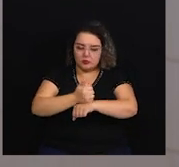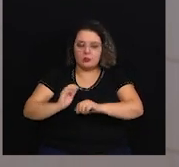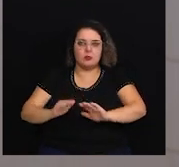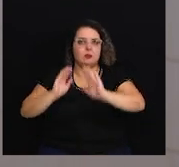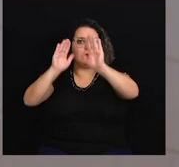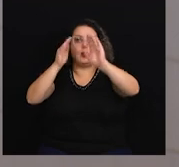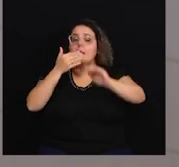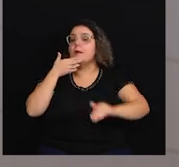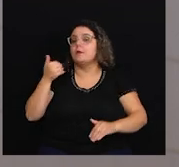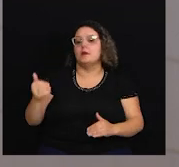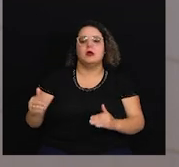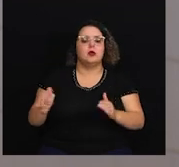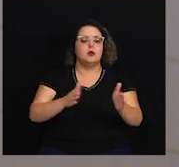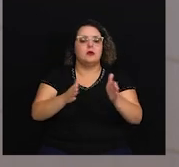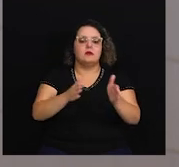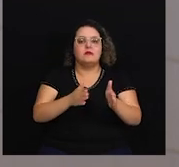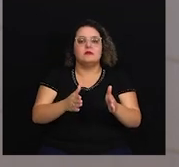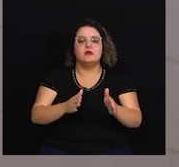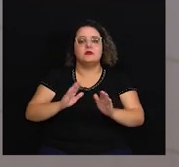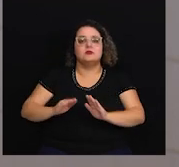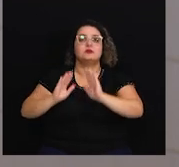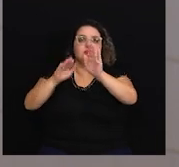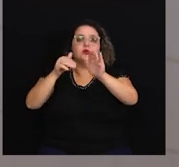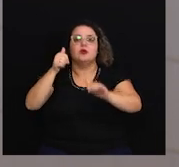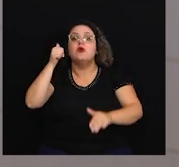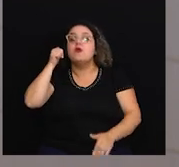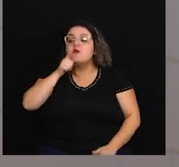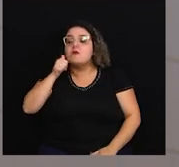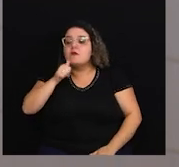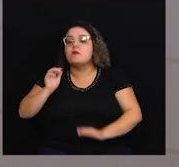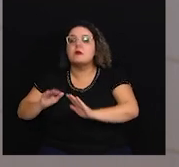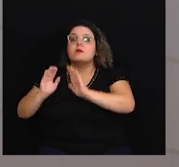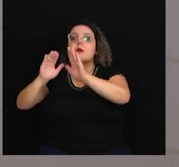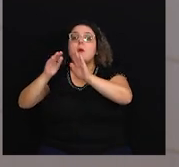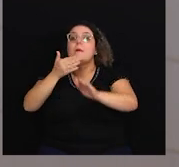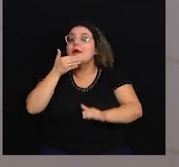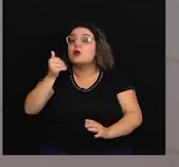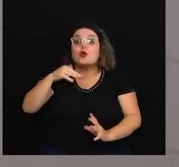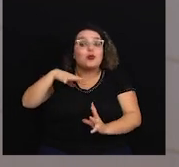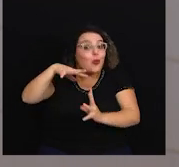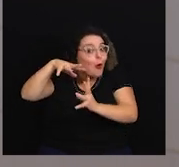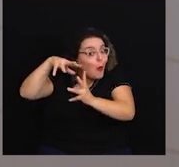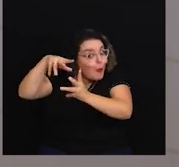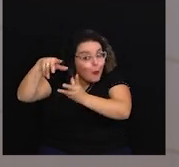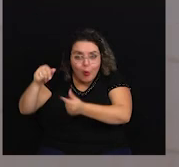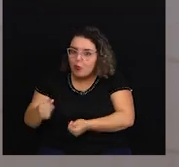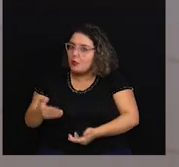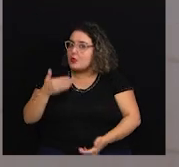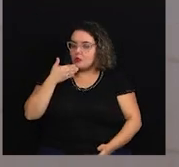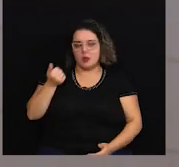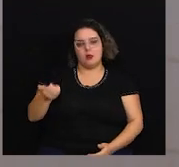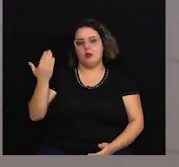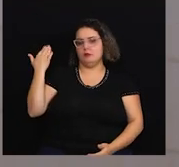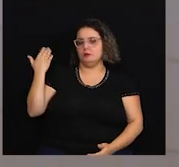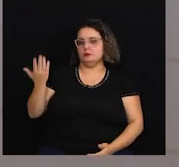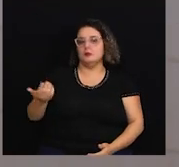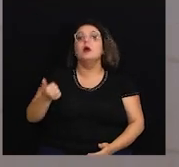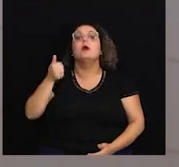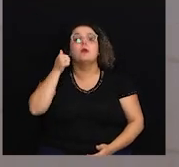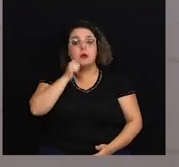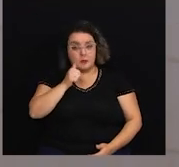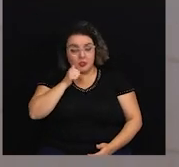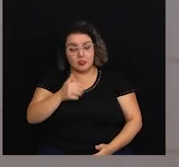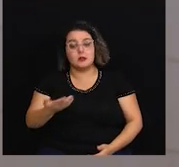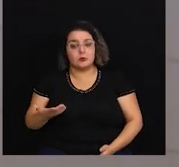basquete do Brasil tanto feminino quero o melhor do mundo o basquete brasileiro o melhor do mundo então nós pegamos feminino